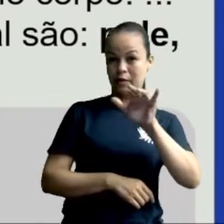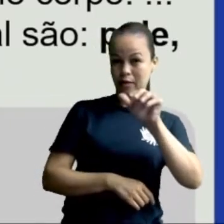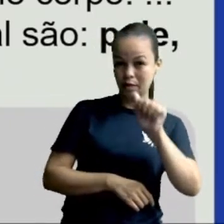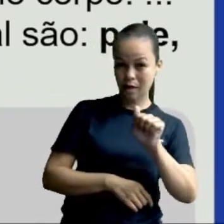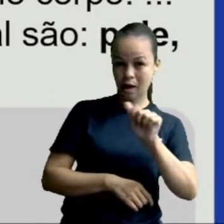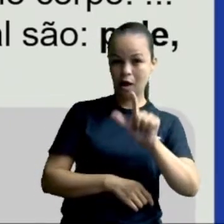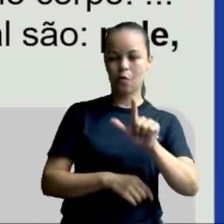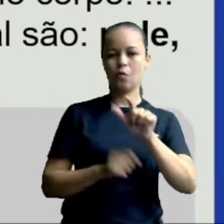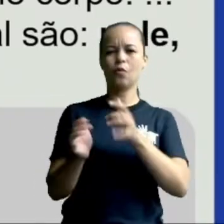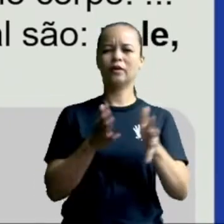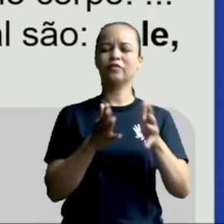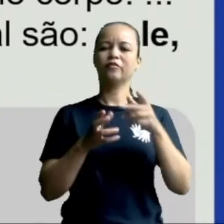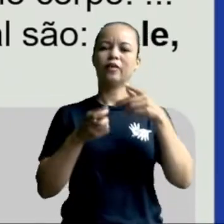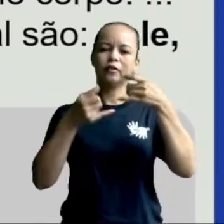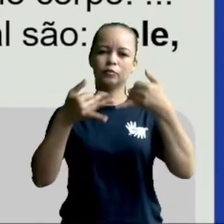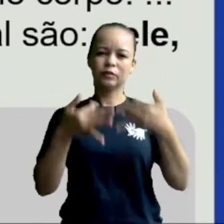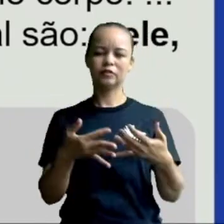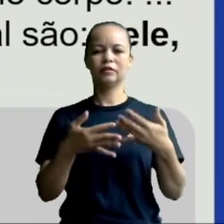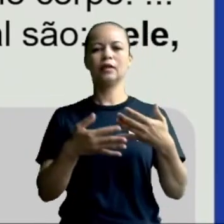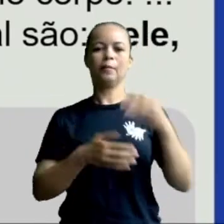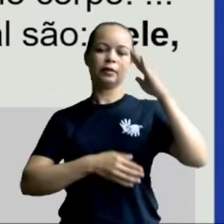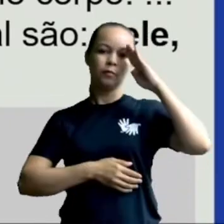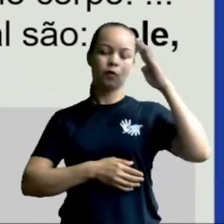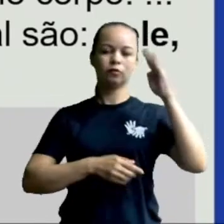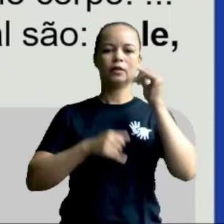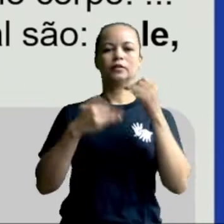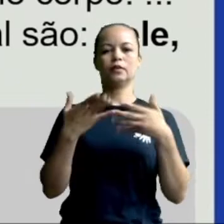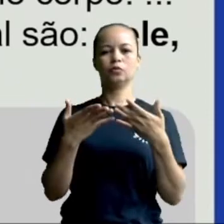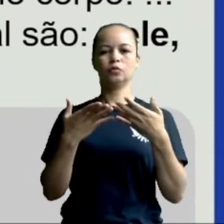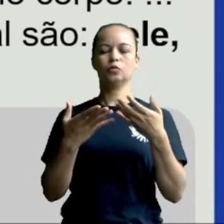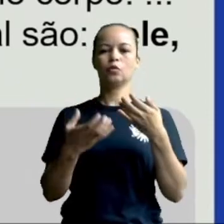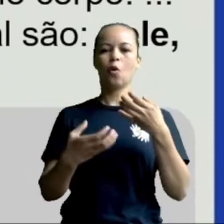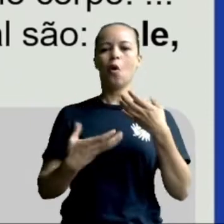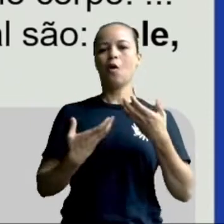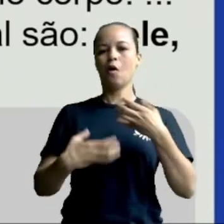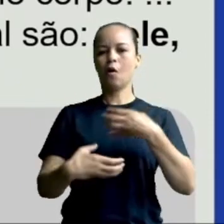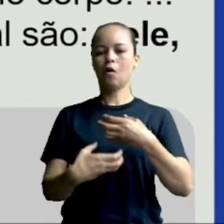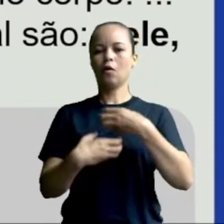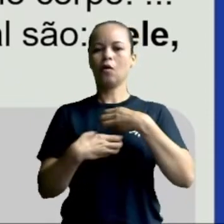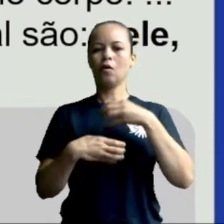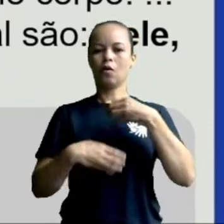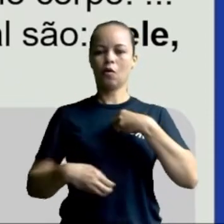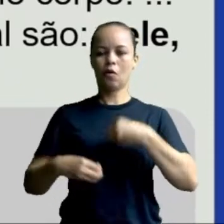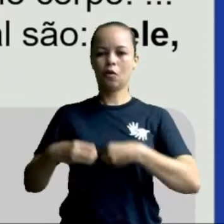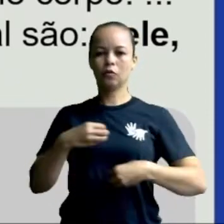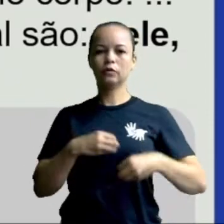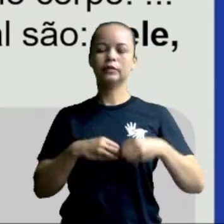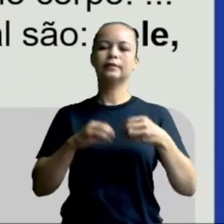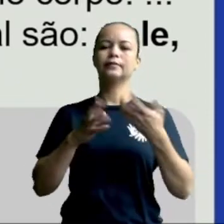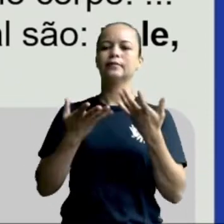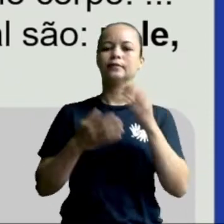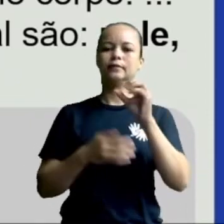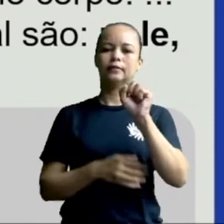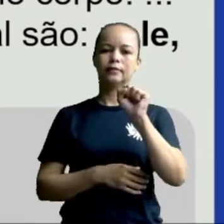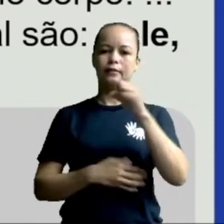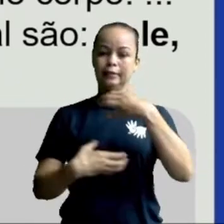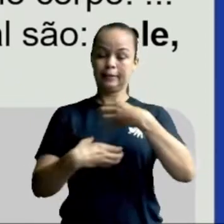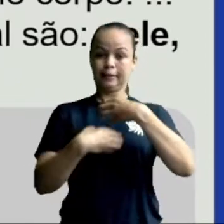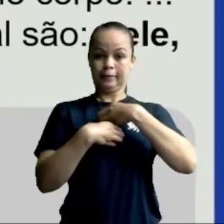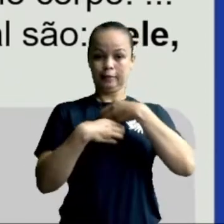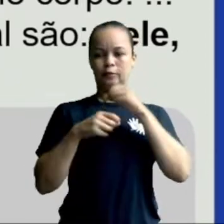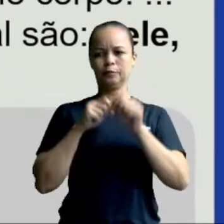do sentido. Então guarda essa informação porque é importantíssimo. Qual é a habilidade que a gente deseja, que a gente sonha construir com você